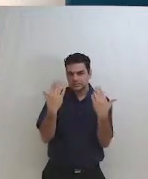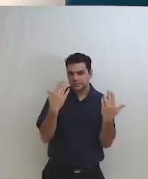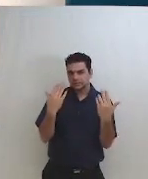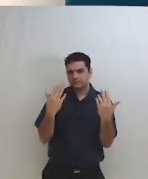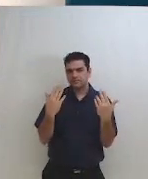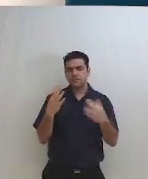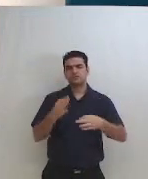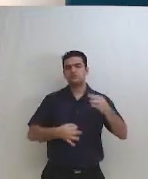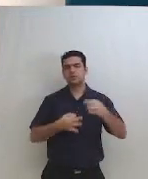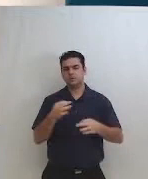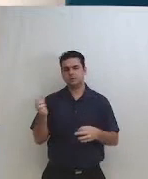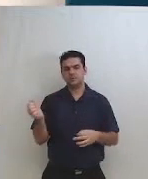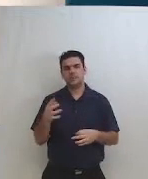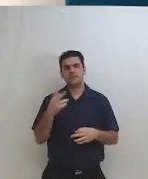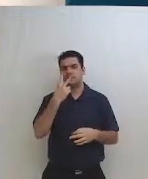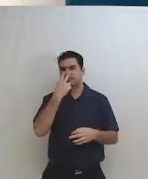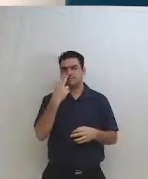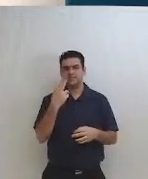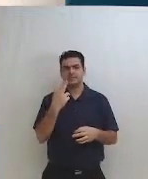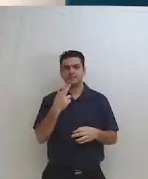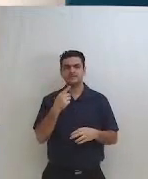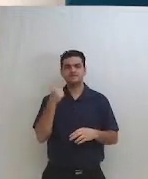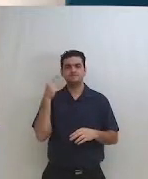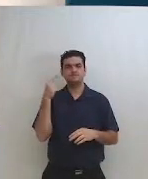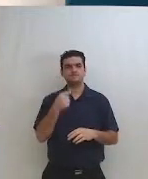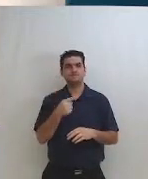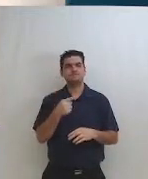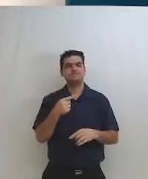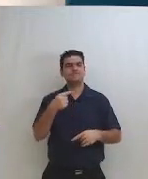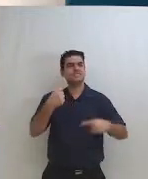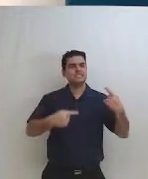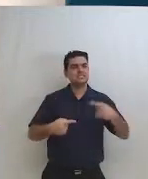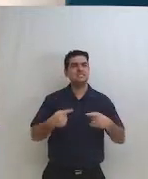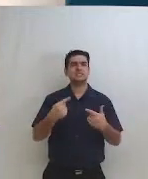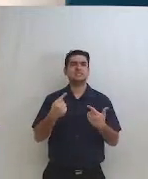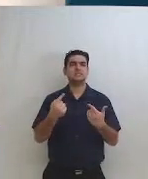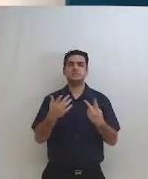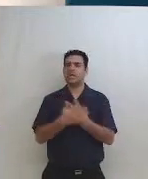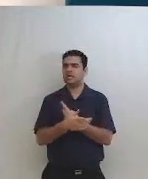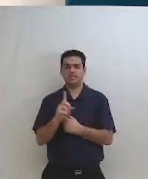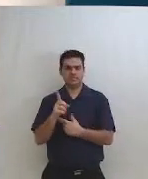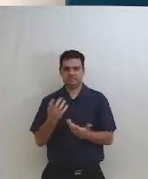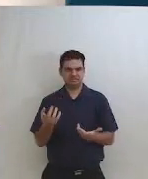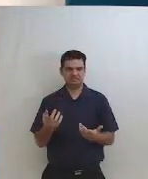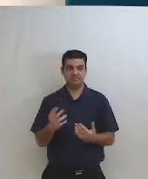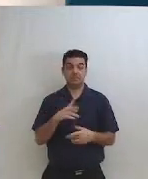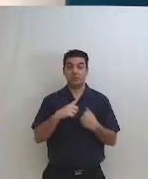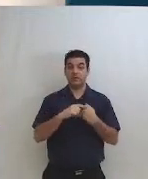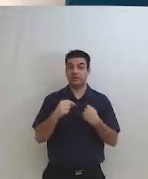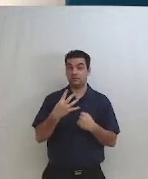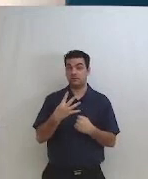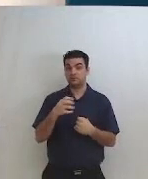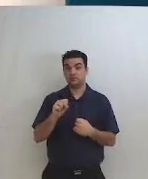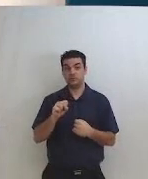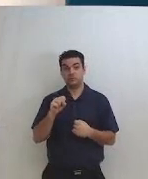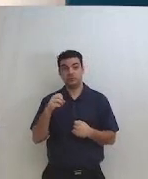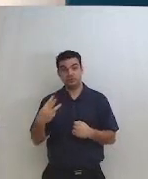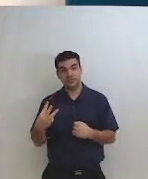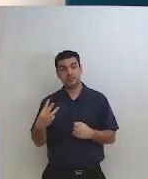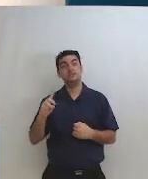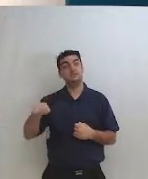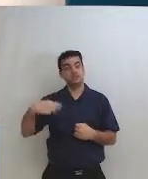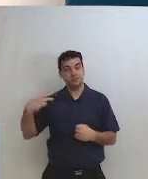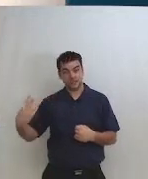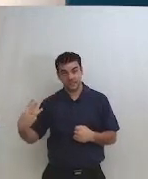No novo julgamento, legalidade, fundamentação suficiente, constrangimento ilegal, ausência. O artigo 483.3 do Código de Processo